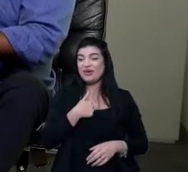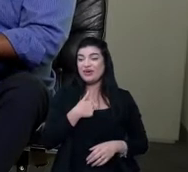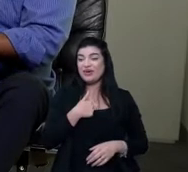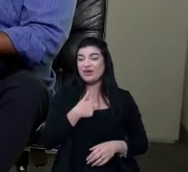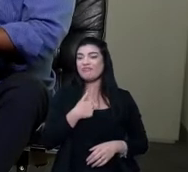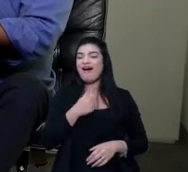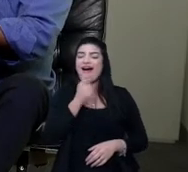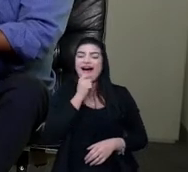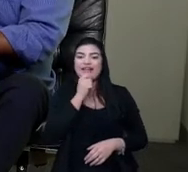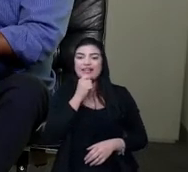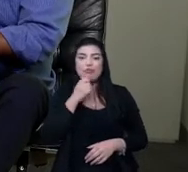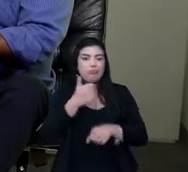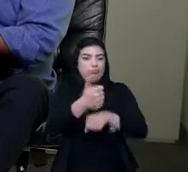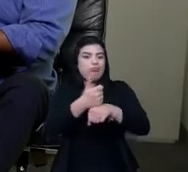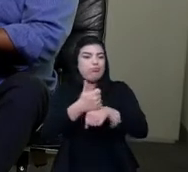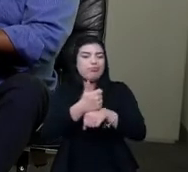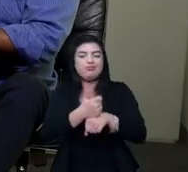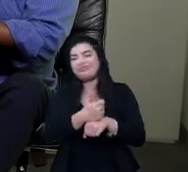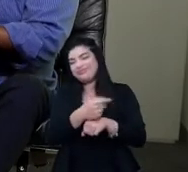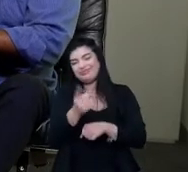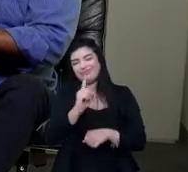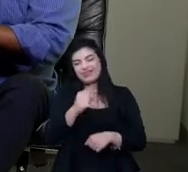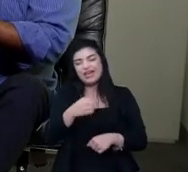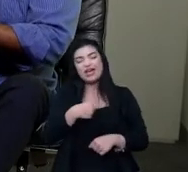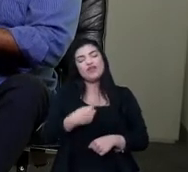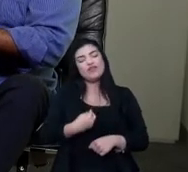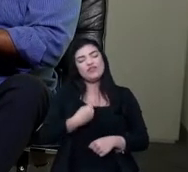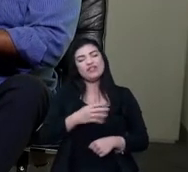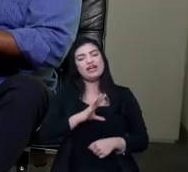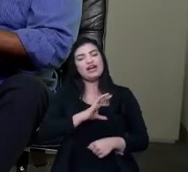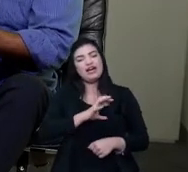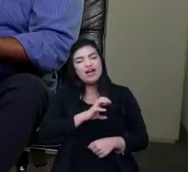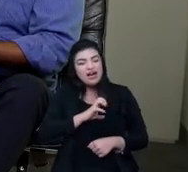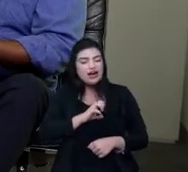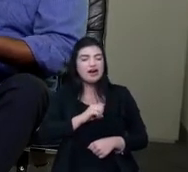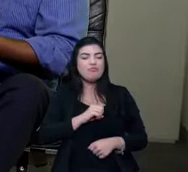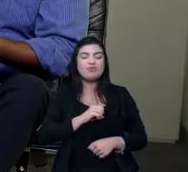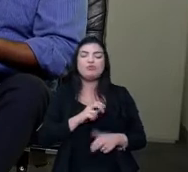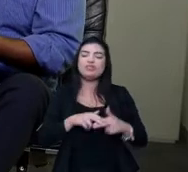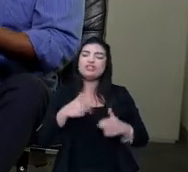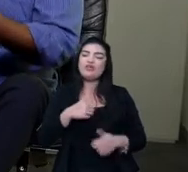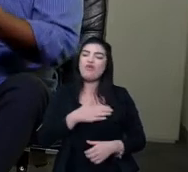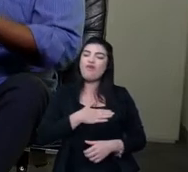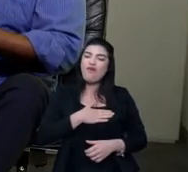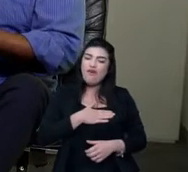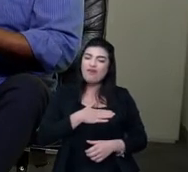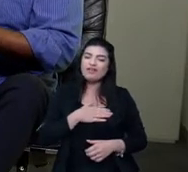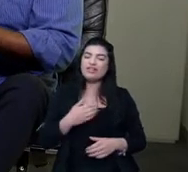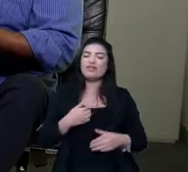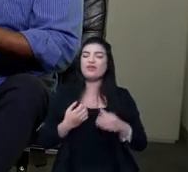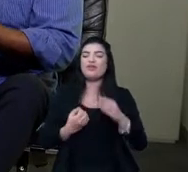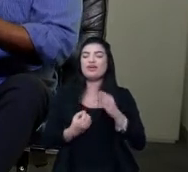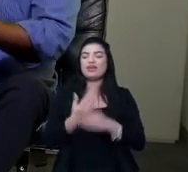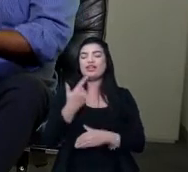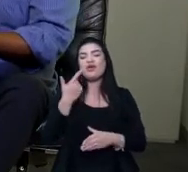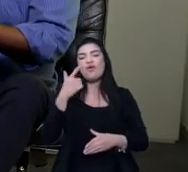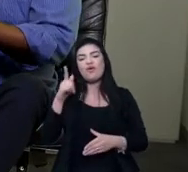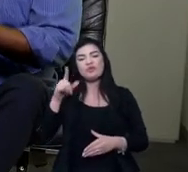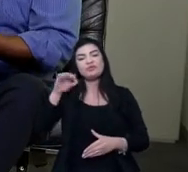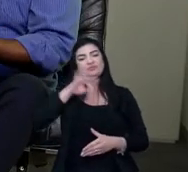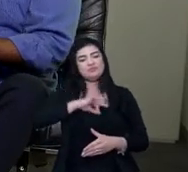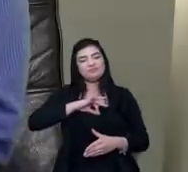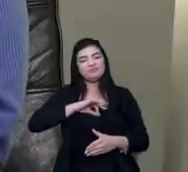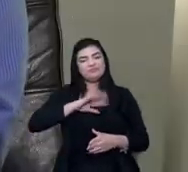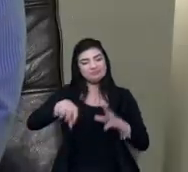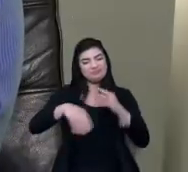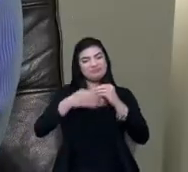sou profissional, não vivo de arte. Então, eu faço por amor, por gostar. Então, eu tenho que ter uma outra fonte de renda também para poder me ajudar nisso. E aí, uma coisa